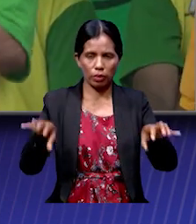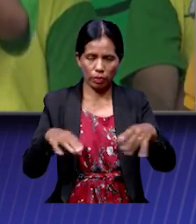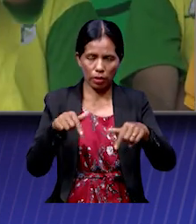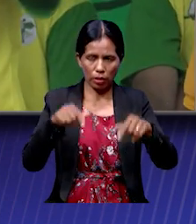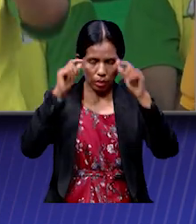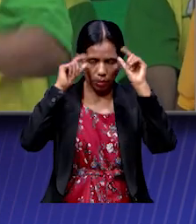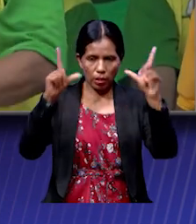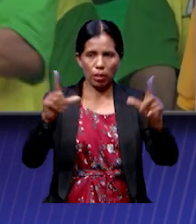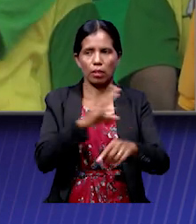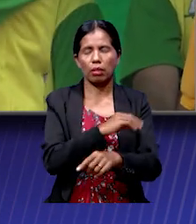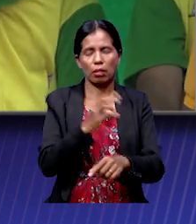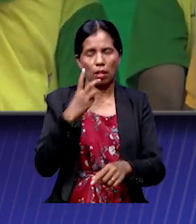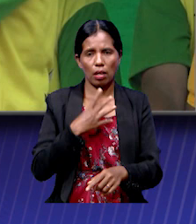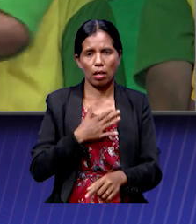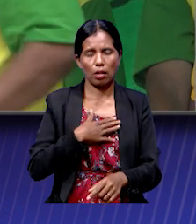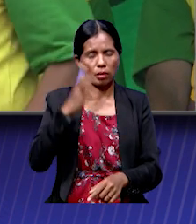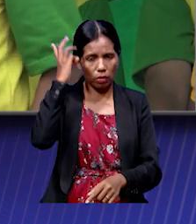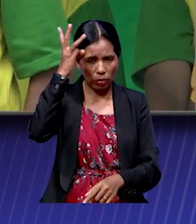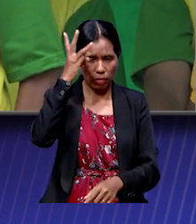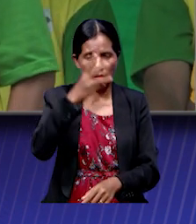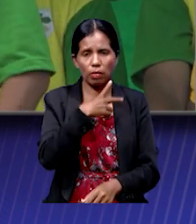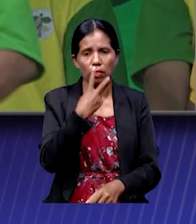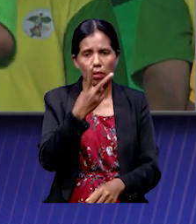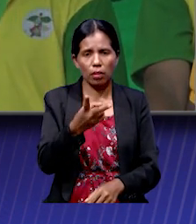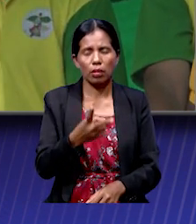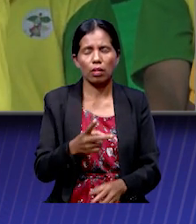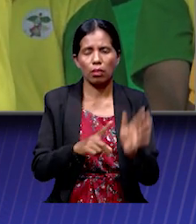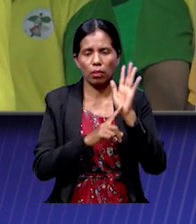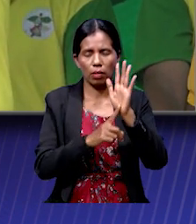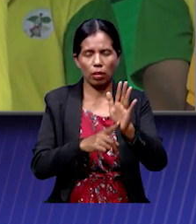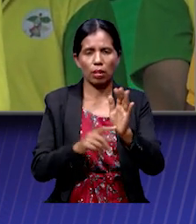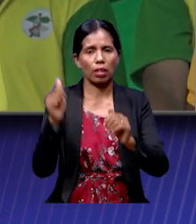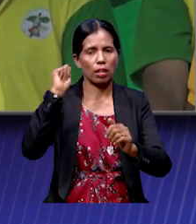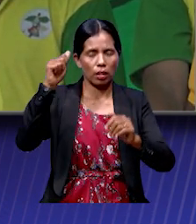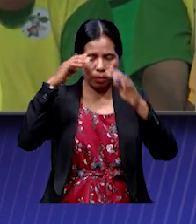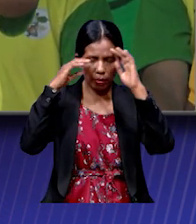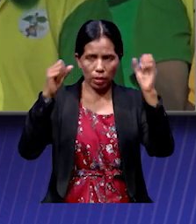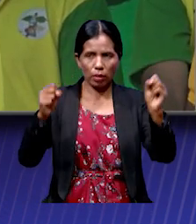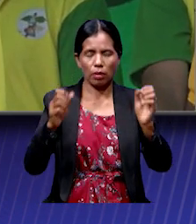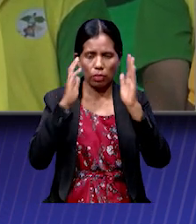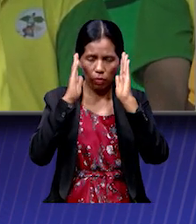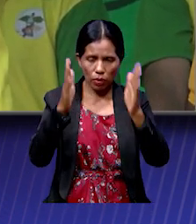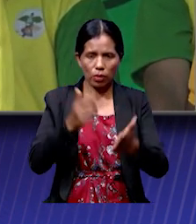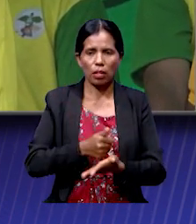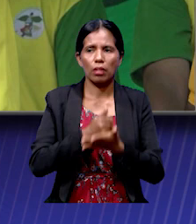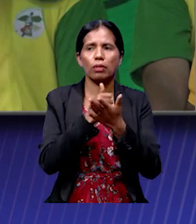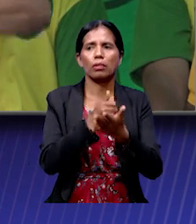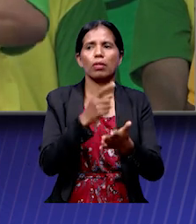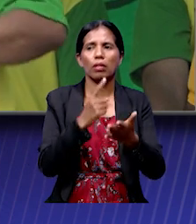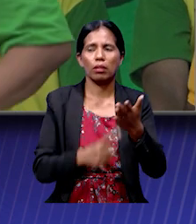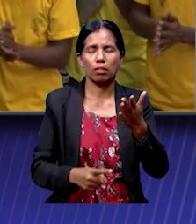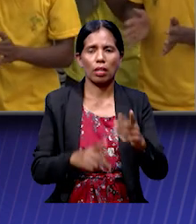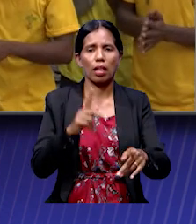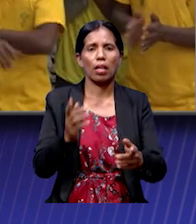e preocupação, temos a votar relevado, e tem candidato presidente, o Ainira, ele eleito para presidente, para dar atenção, lhe será, liu,